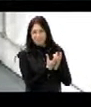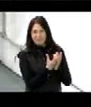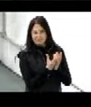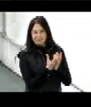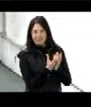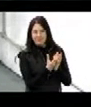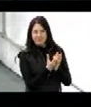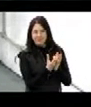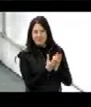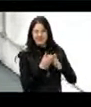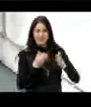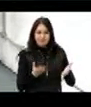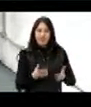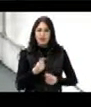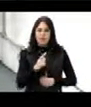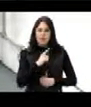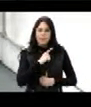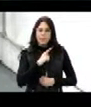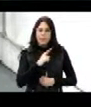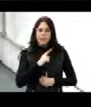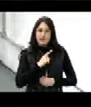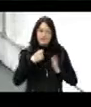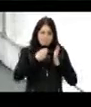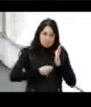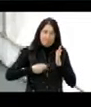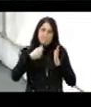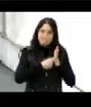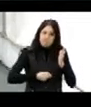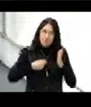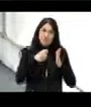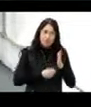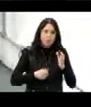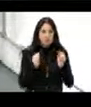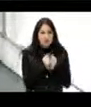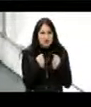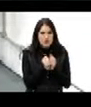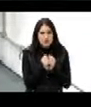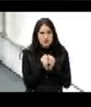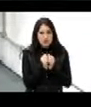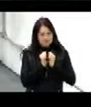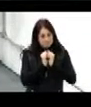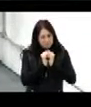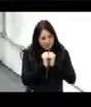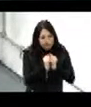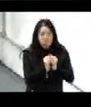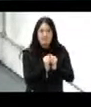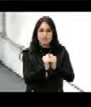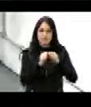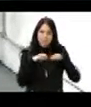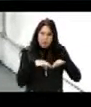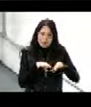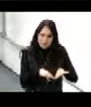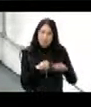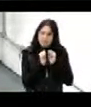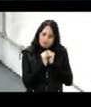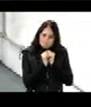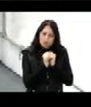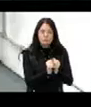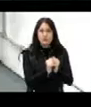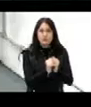tenho cumprido e principalmente tenho estado lado ao lado, caminhado par e passo